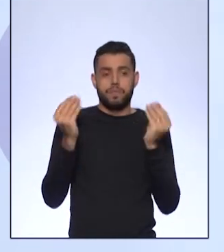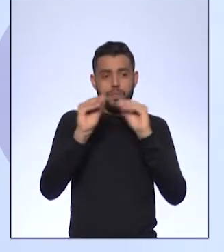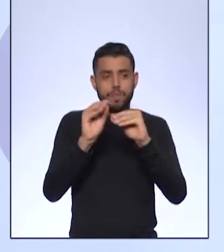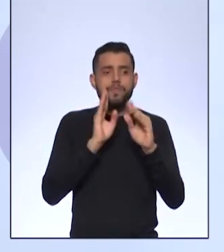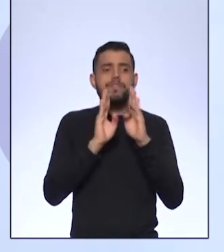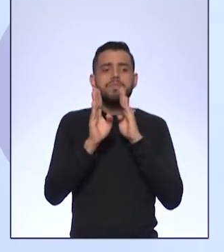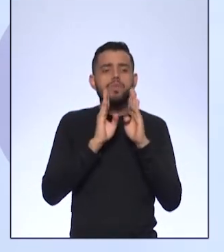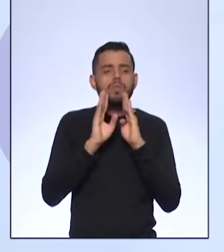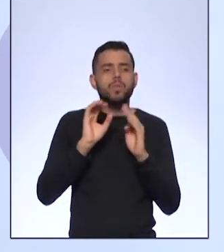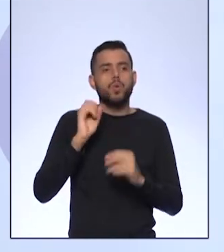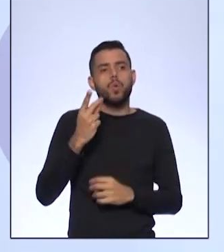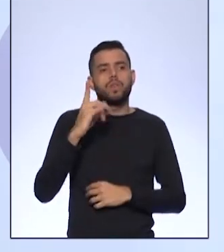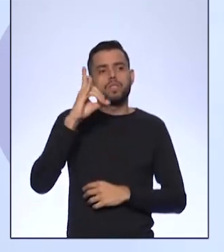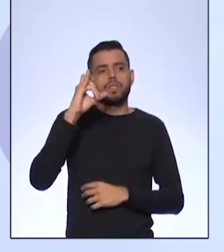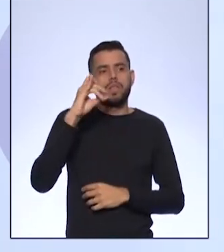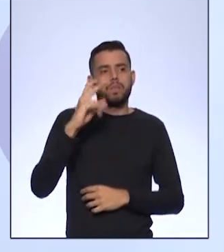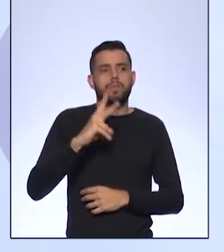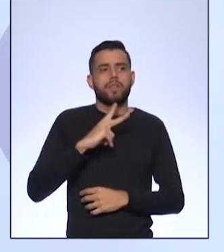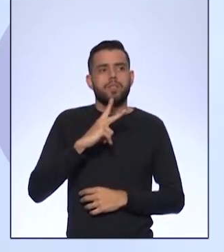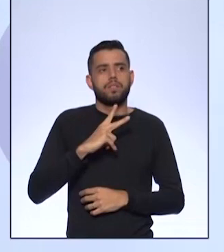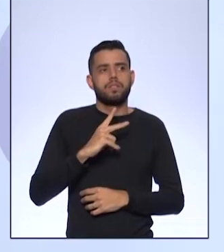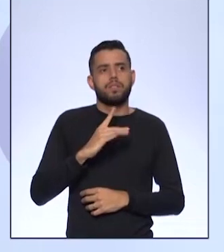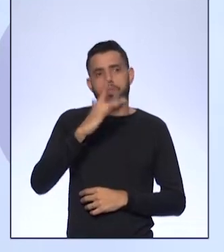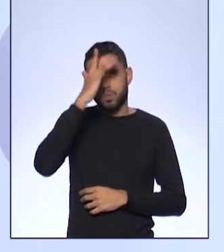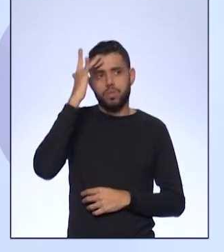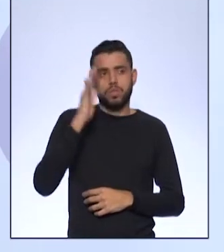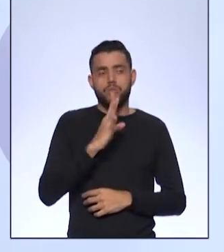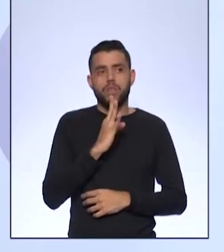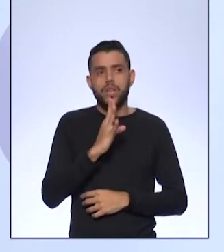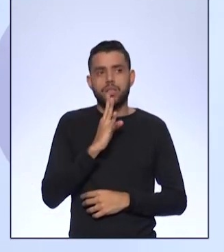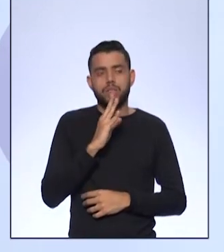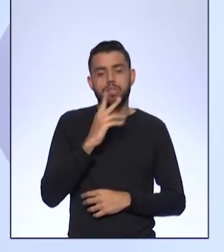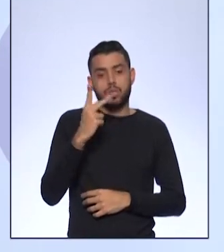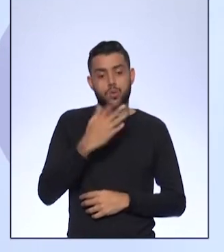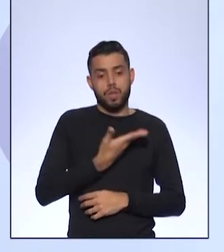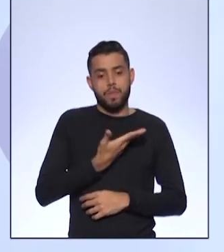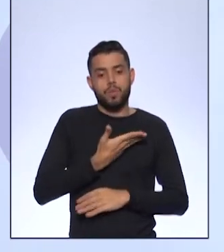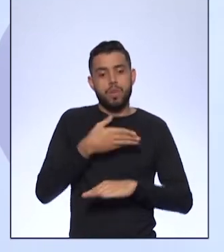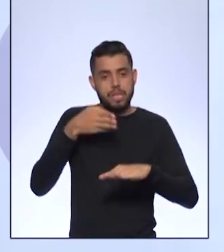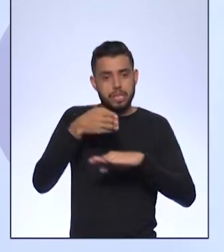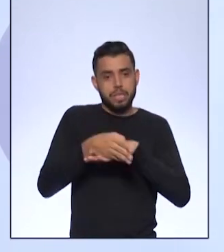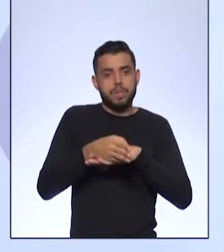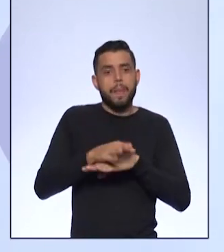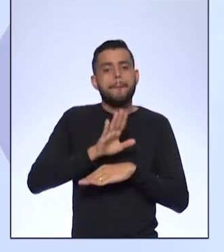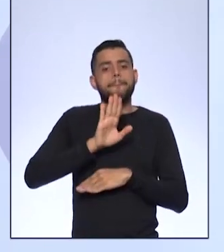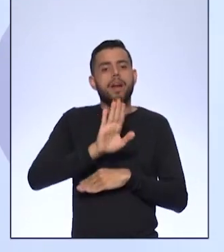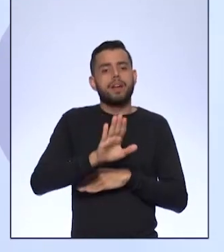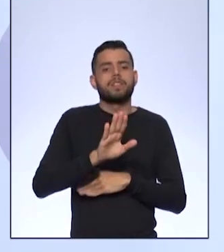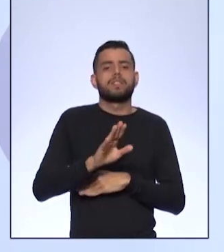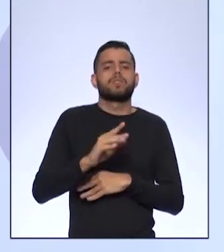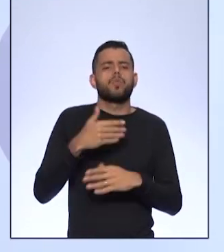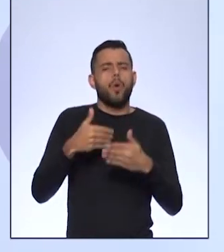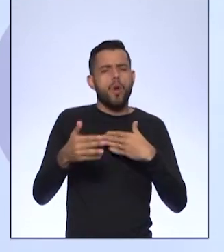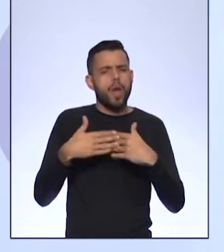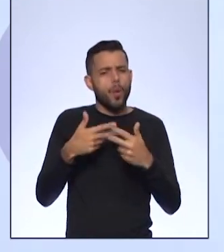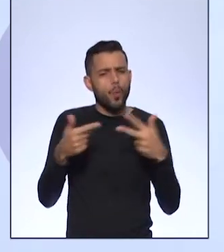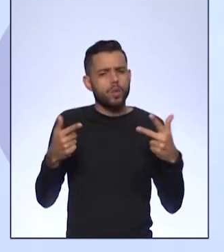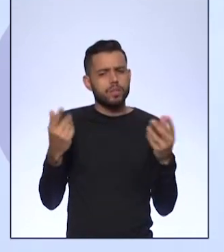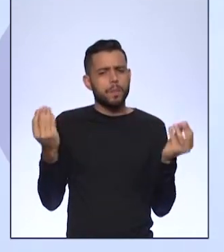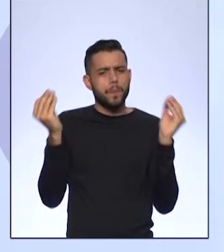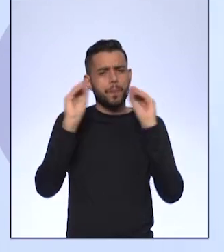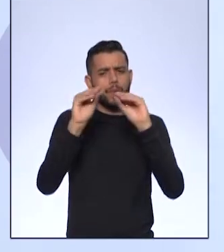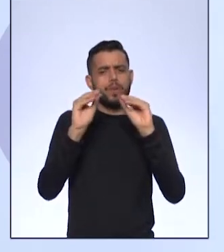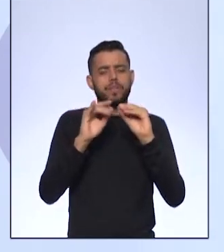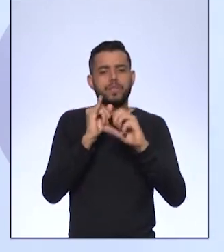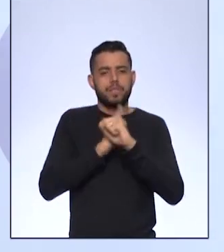Instagram privado, que só as pessoas que você conhece, seus amigos de verdade têm acesso, é uma coisa. Mas nada significa que qualquer postagem que você faça na